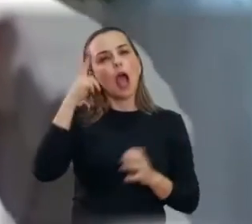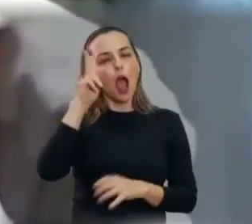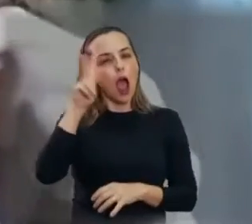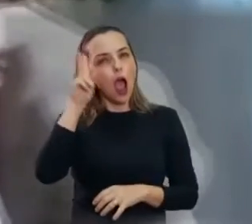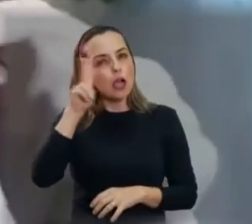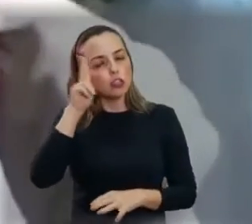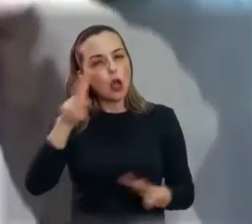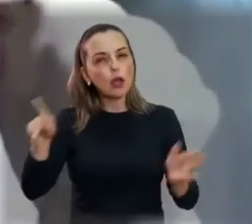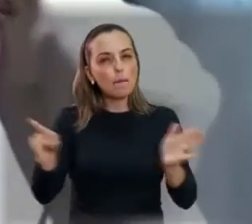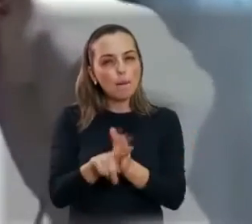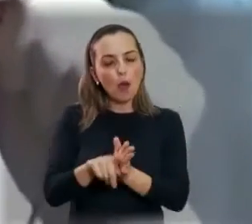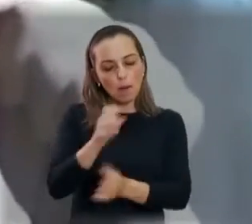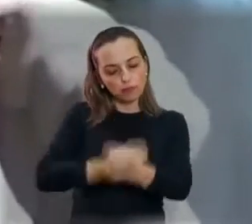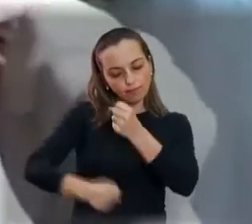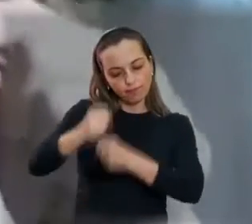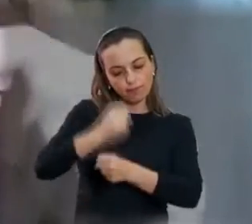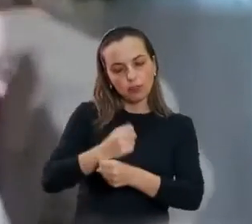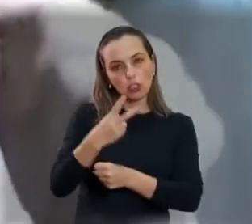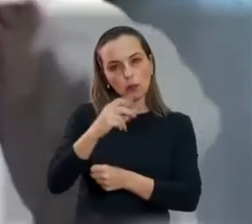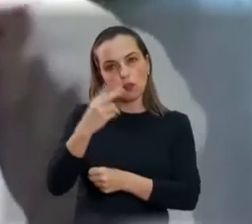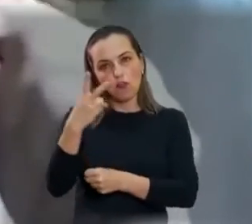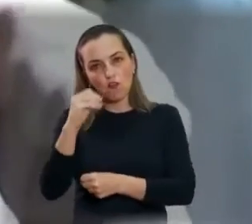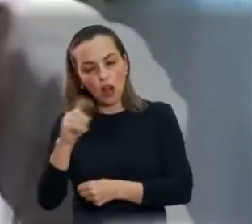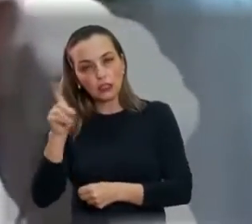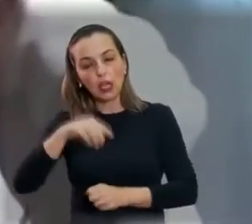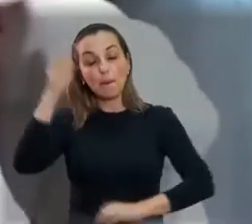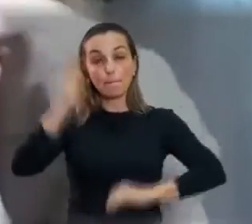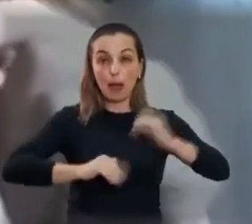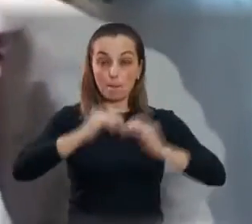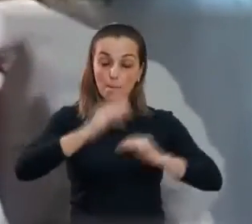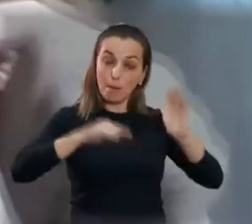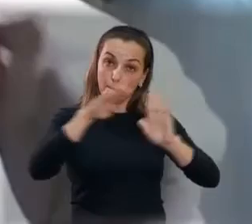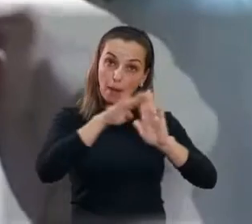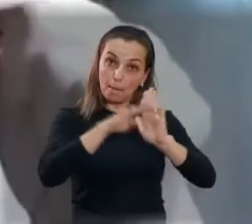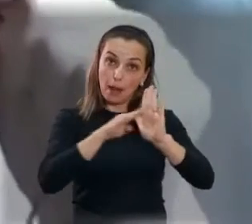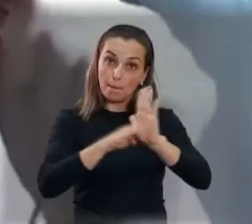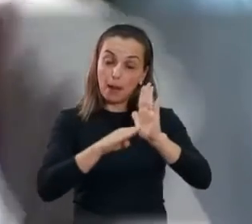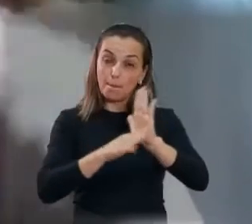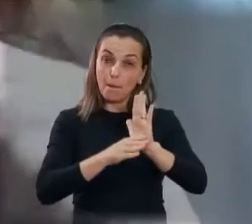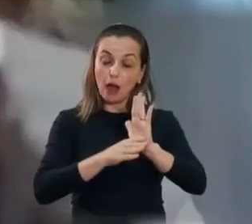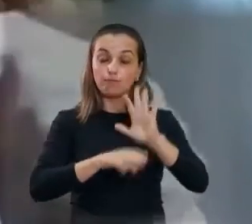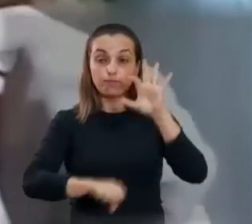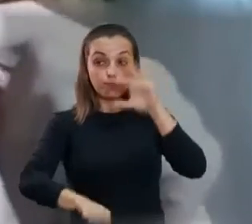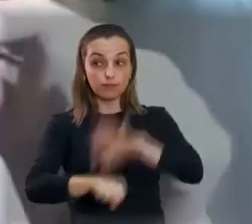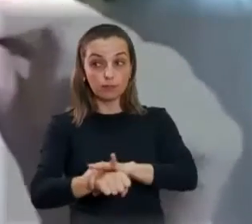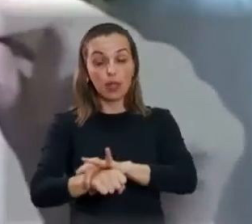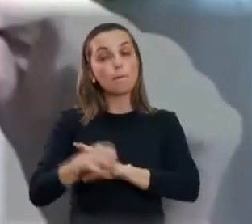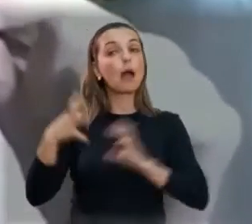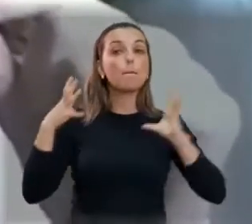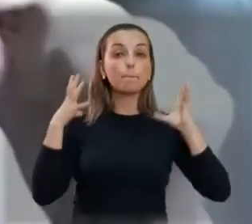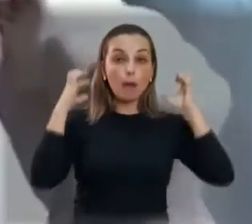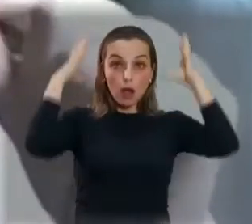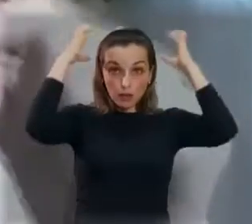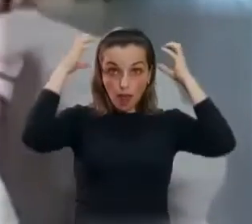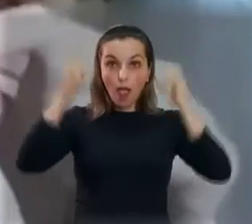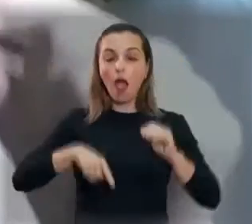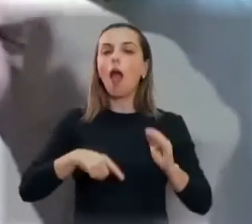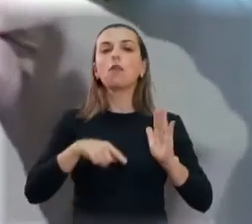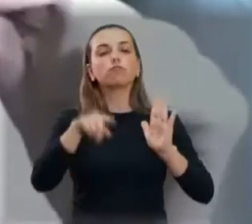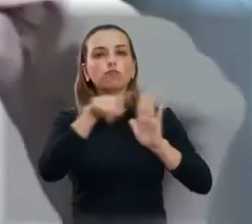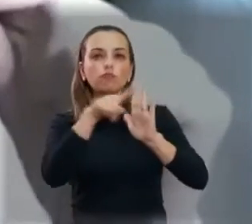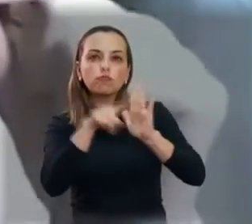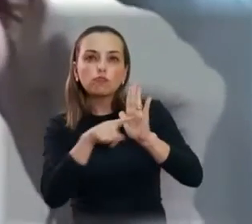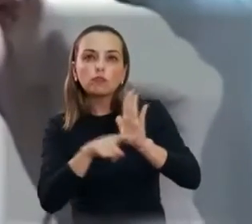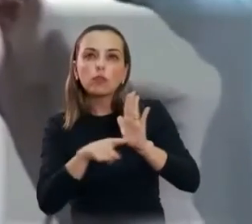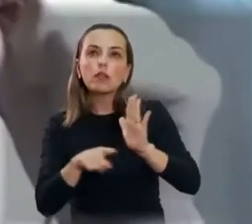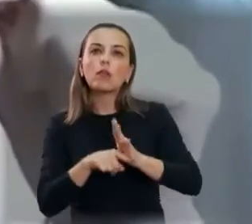em 2020 em um conjunto de pautas e práticas defendidas por ela. A agenda foi produzida pelo Instituto